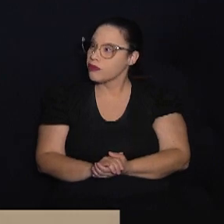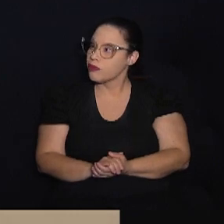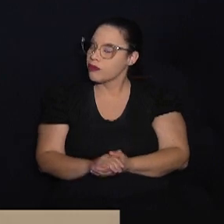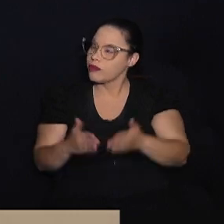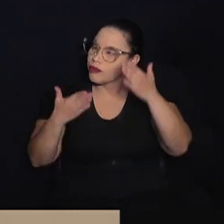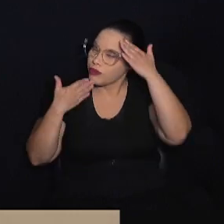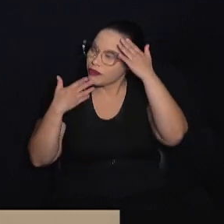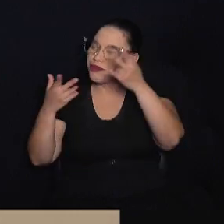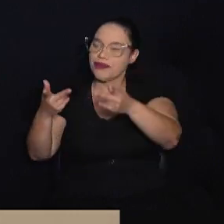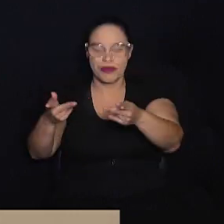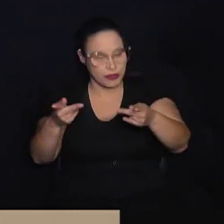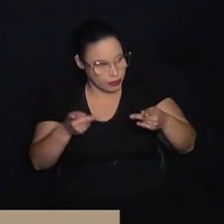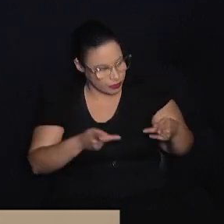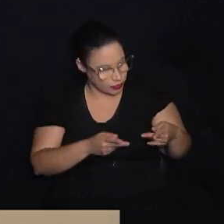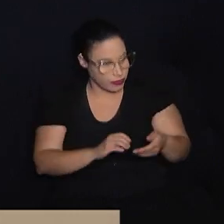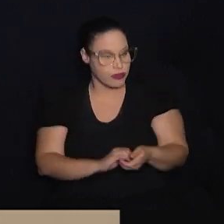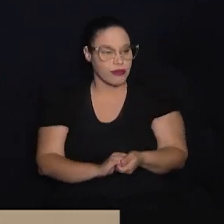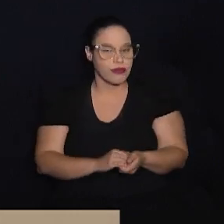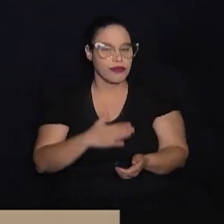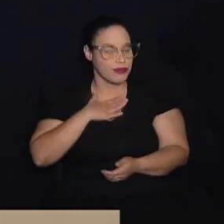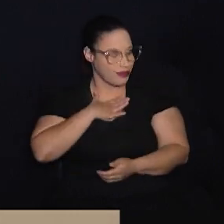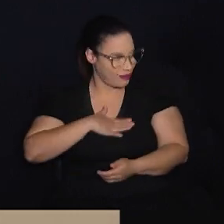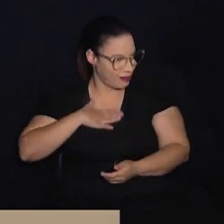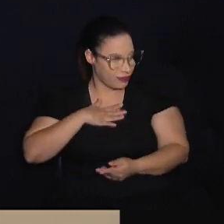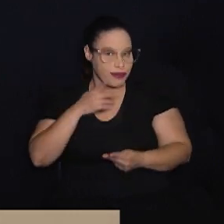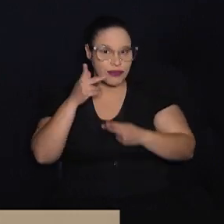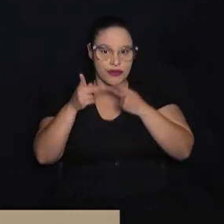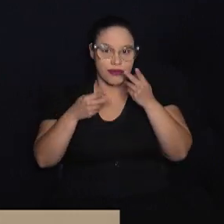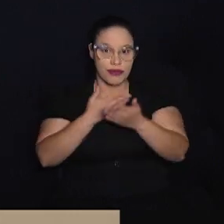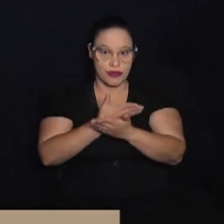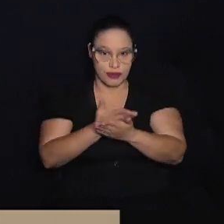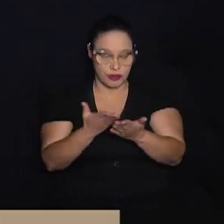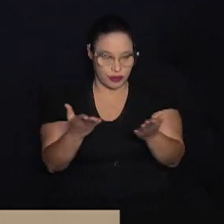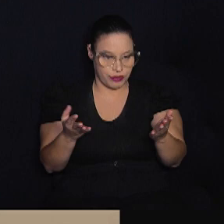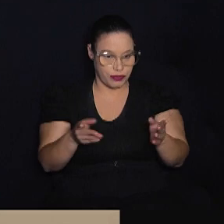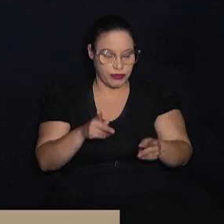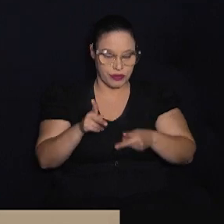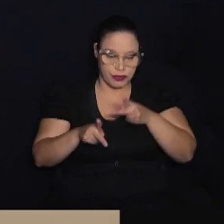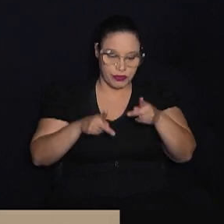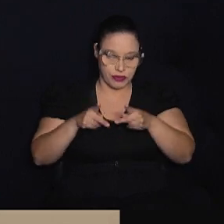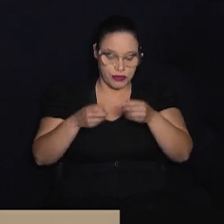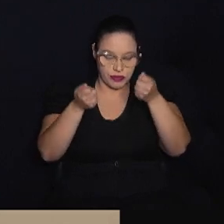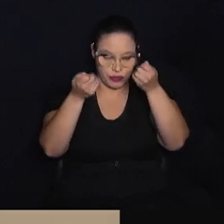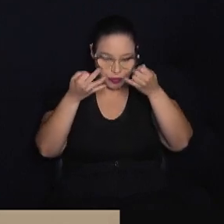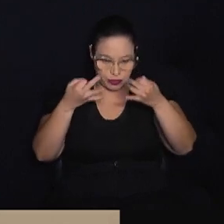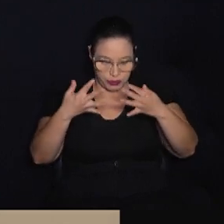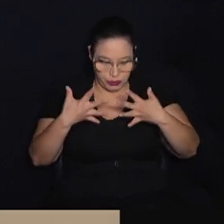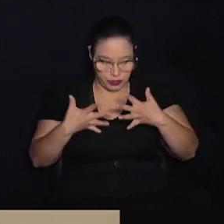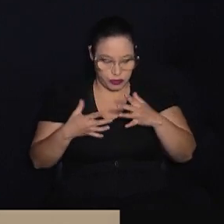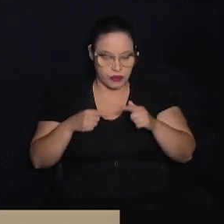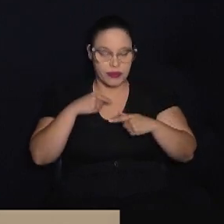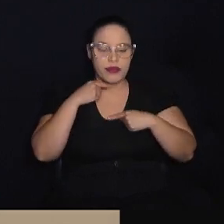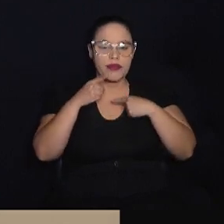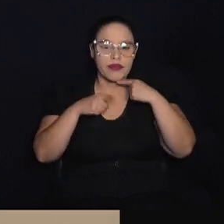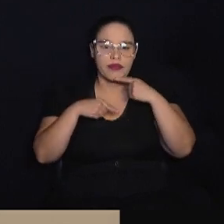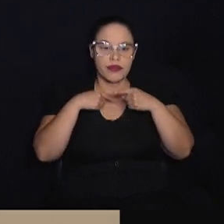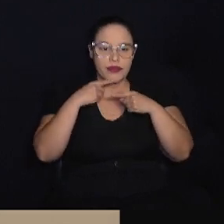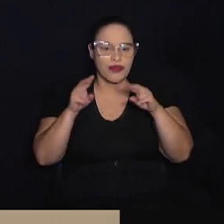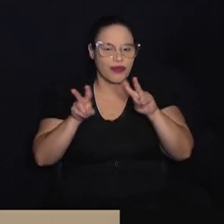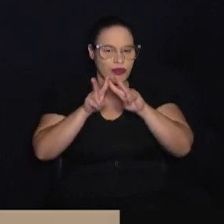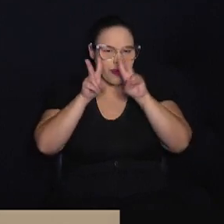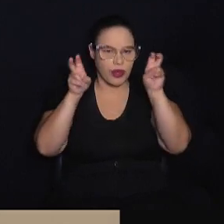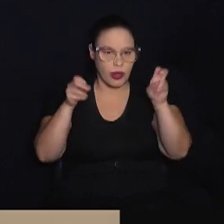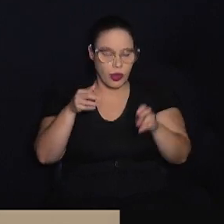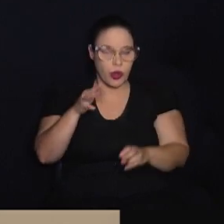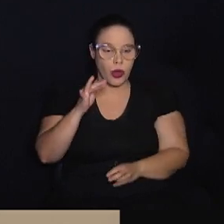Obrigado pelo convite. É um prazer poder falar para vocês e para a população esclarecer algumas dúvidas sobre esse importante tumor